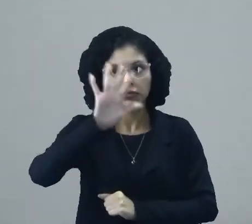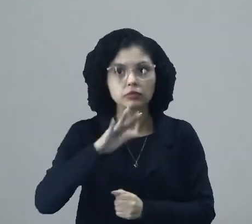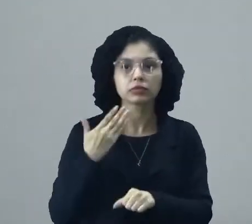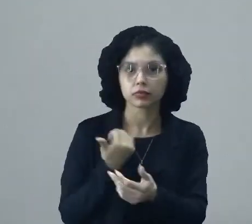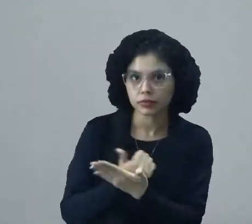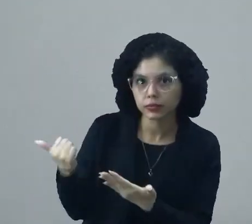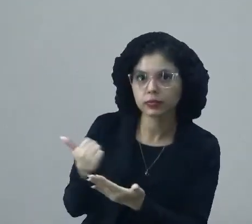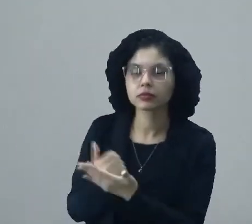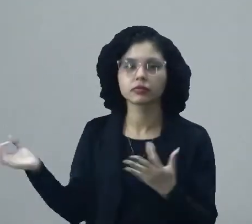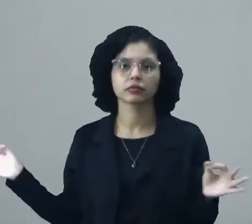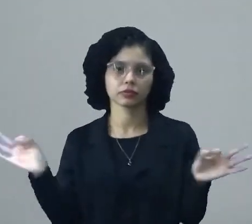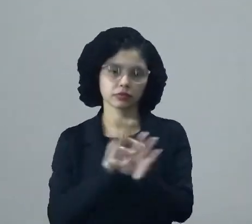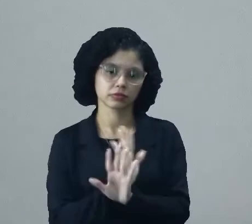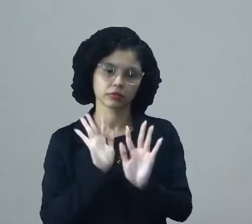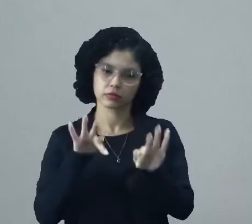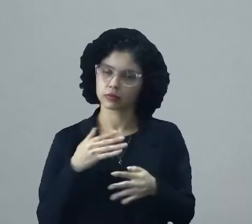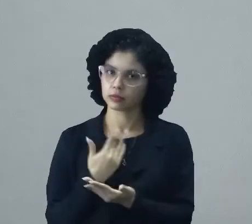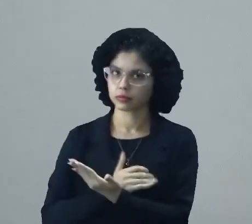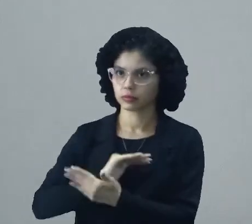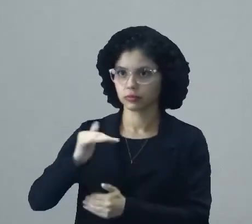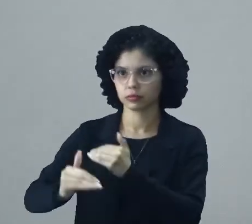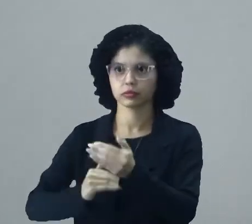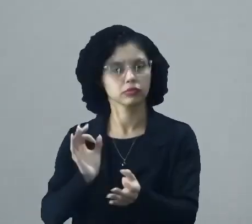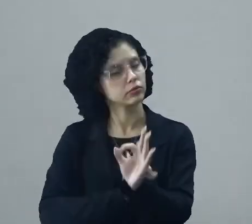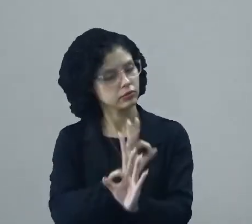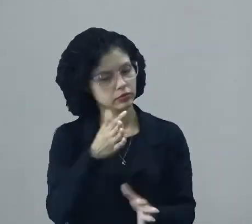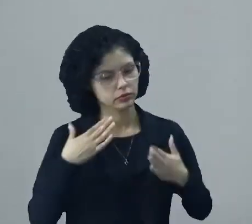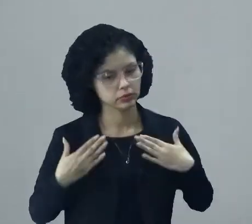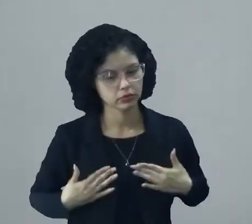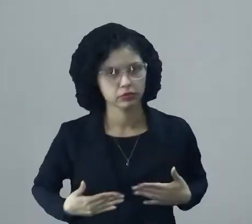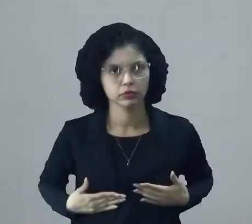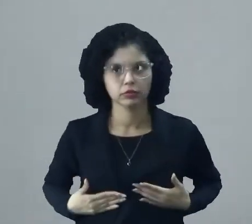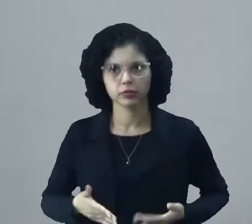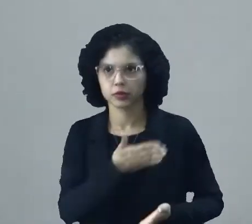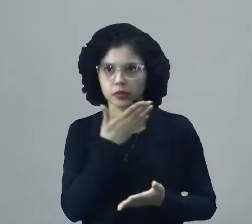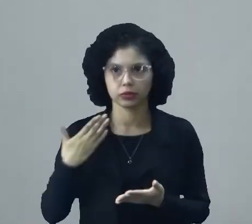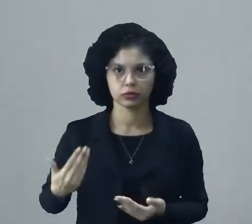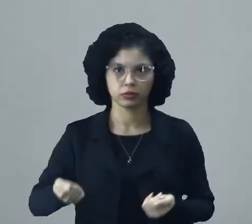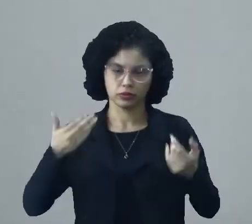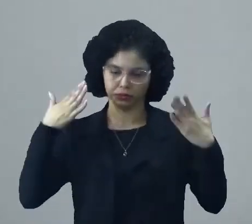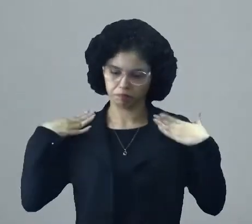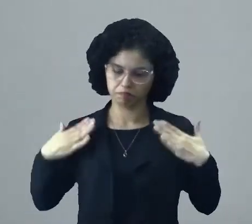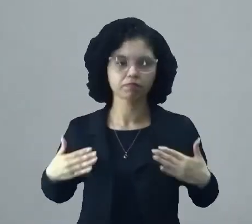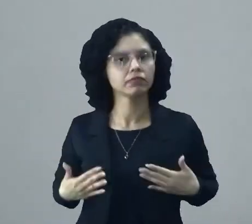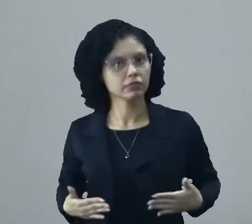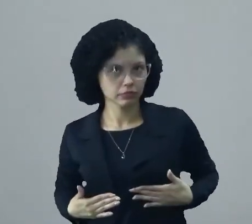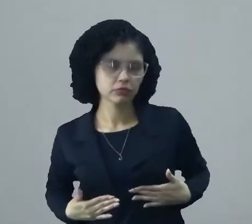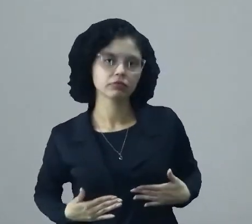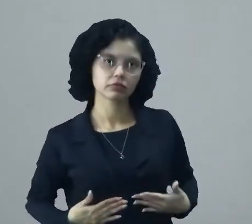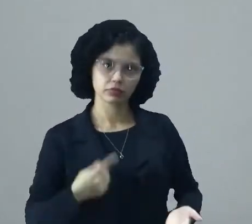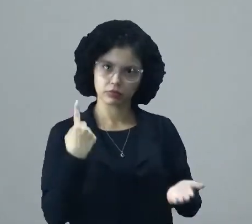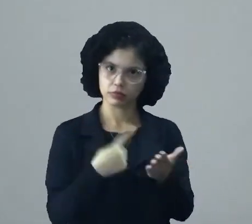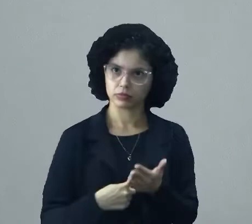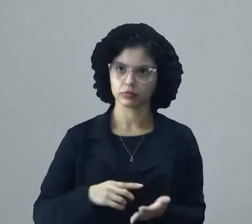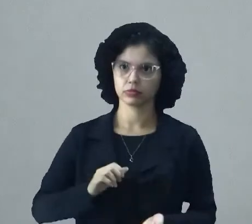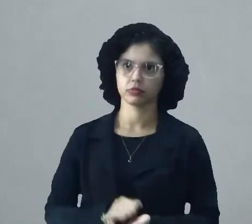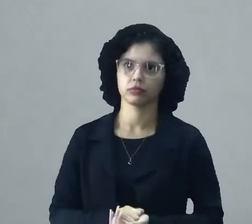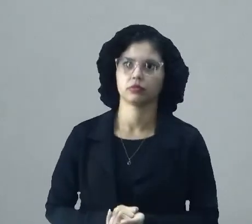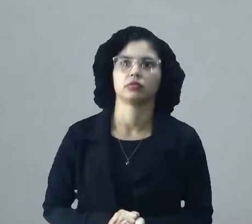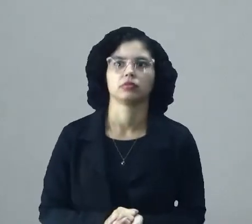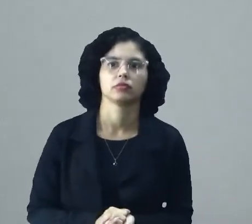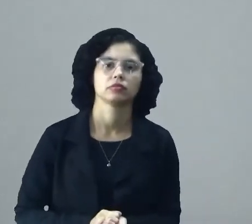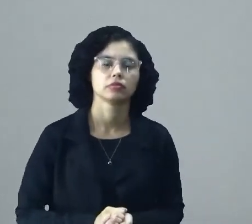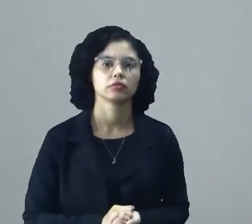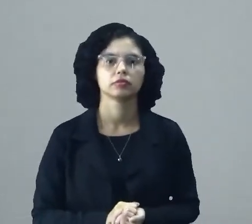essas ações que a gente acaba desenvolvendo para preparar o nosso corpo. Eu quero ficar em forma, condicionar ele, mas eu vou estar em condição